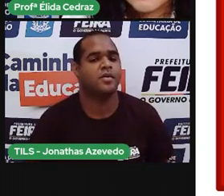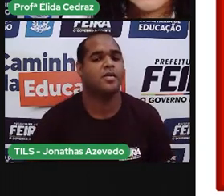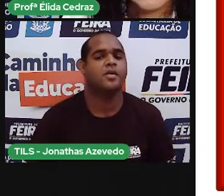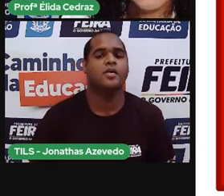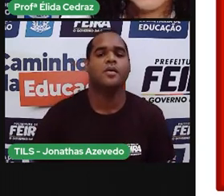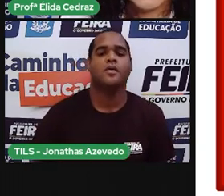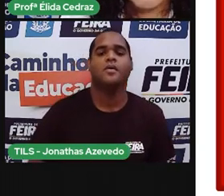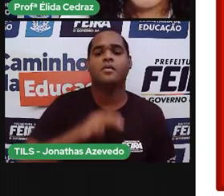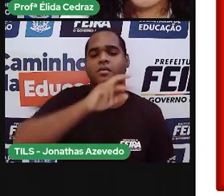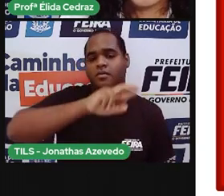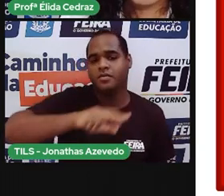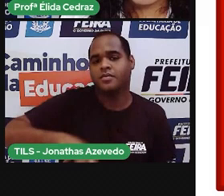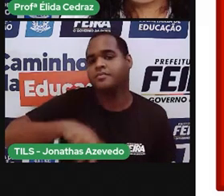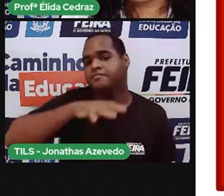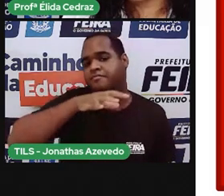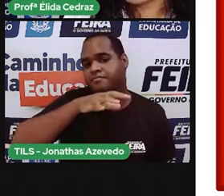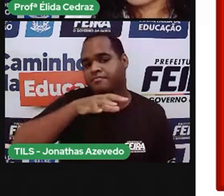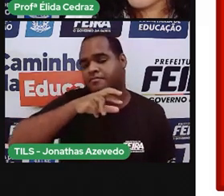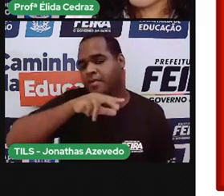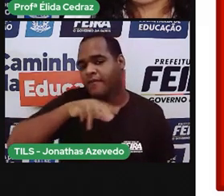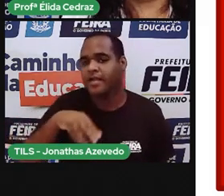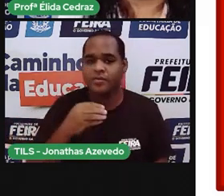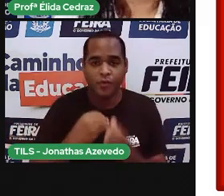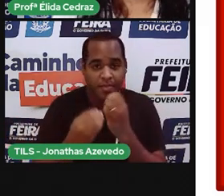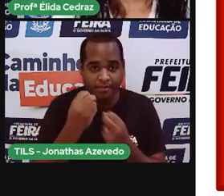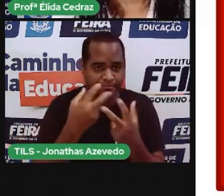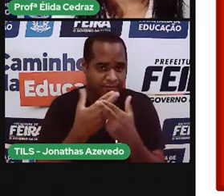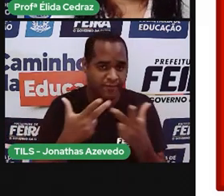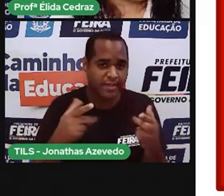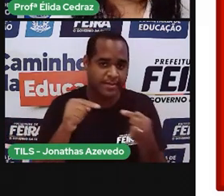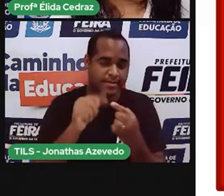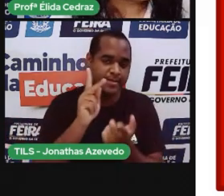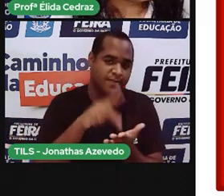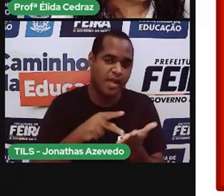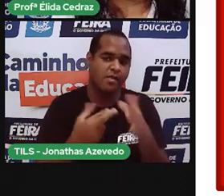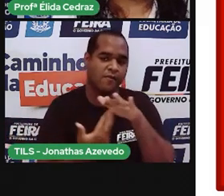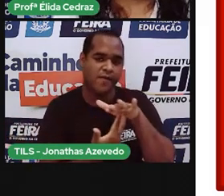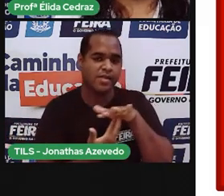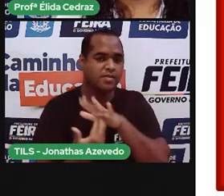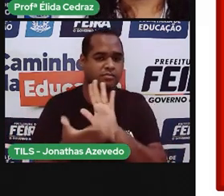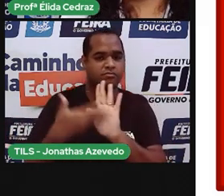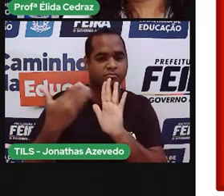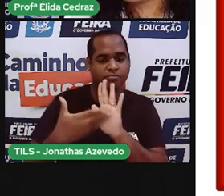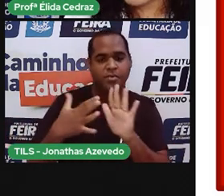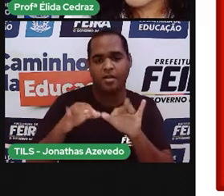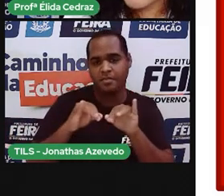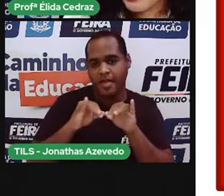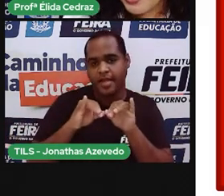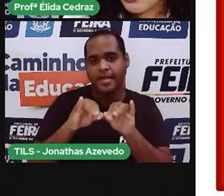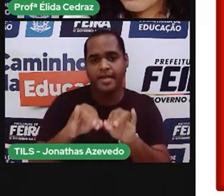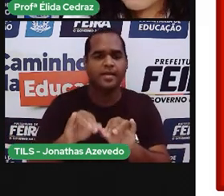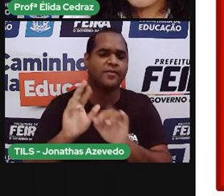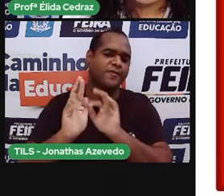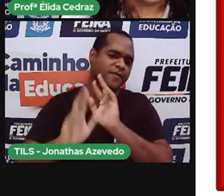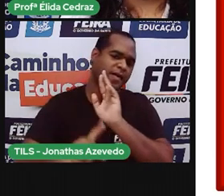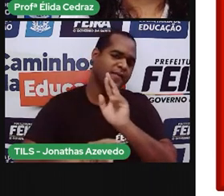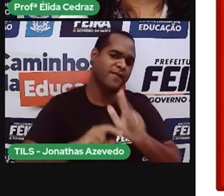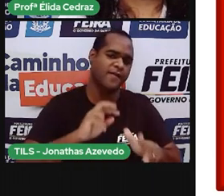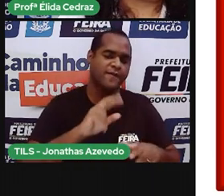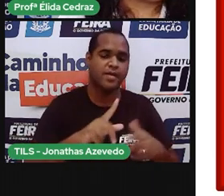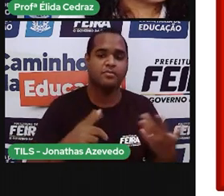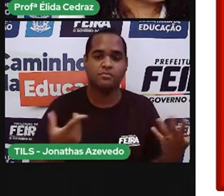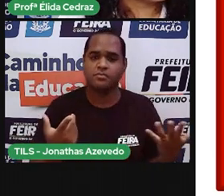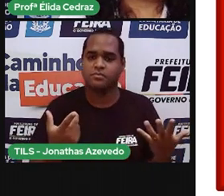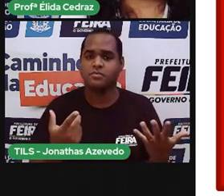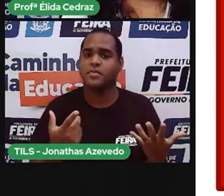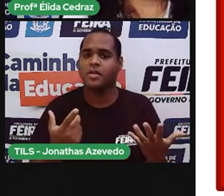Os itens da nossa alimentação são ofertados nas feiras livres, nos mercados, e